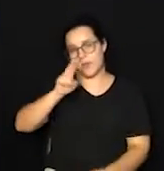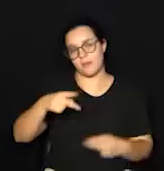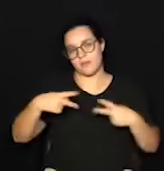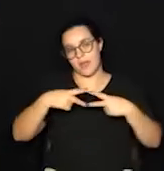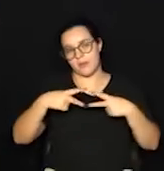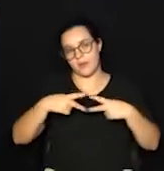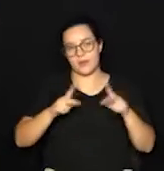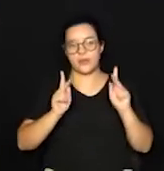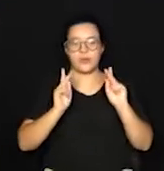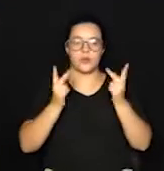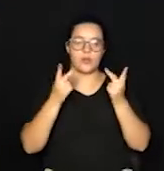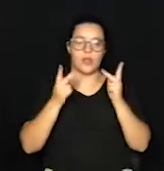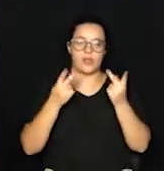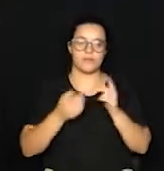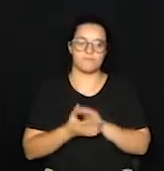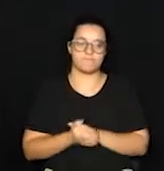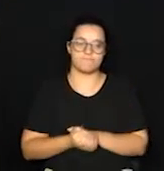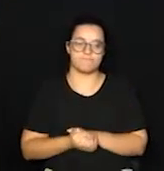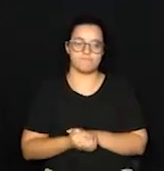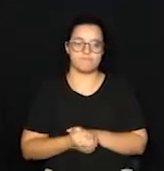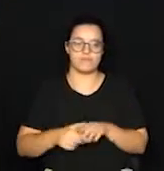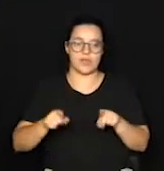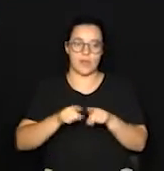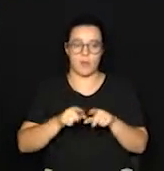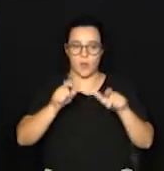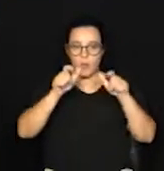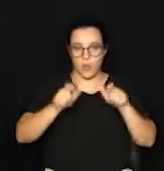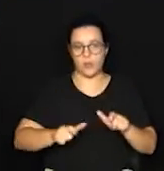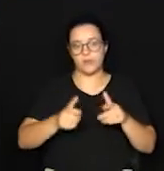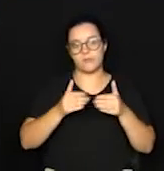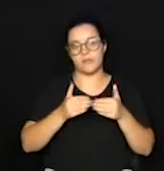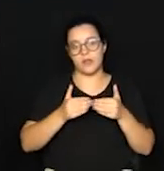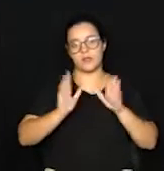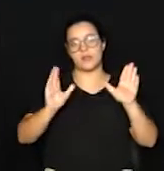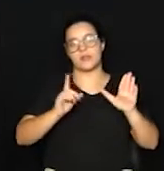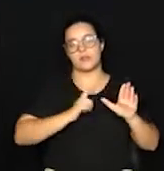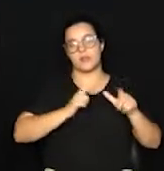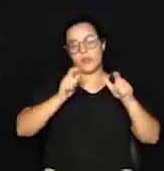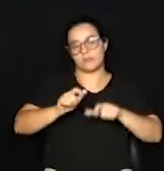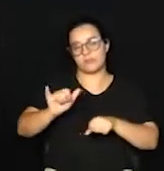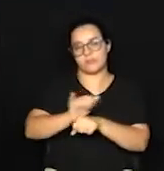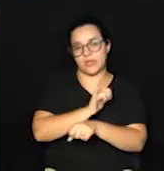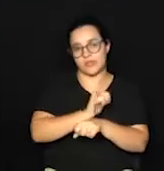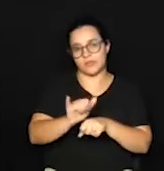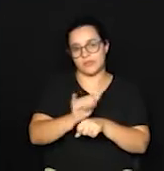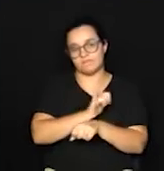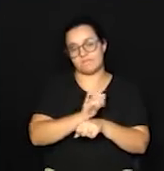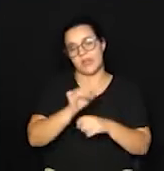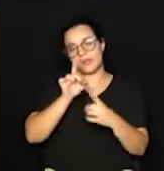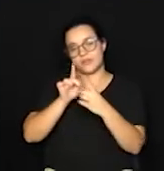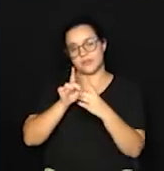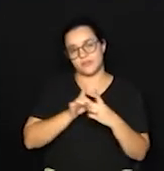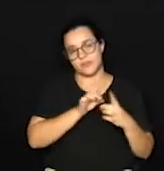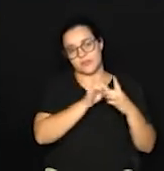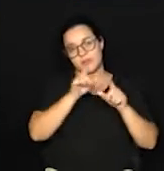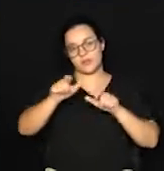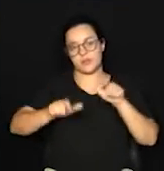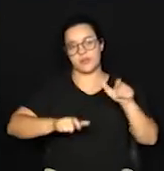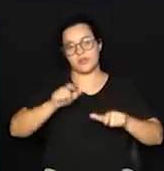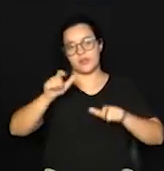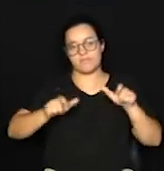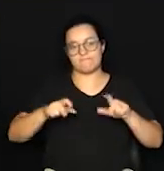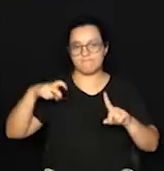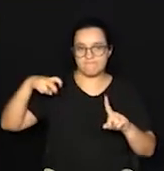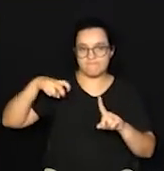de Hortolândia e também, pela localização, vai ser um local estratégico para o atendimento de pessoas de vítimas